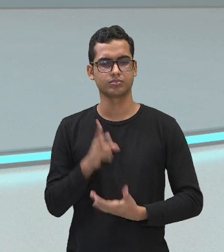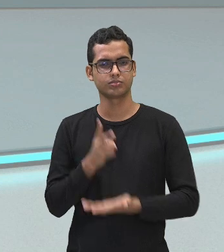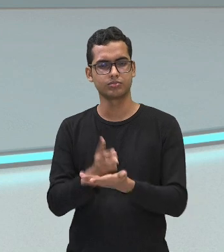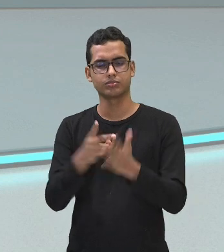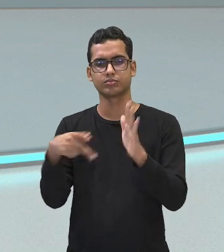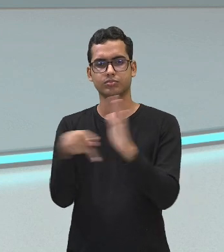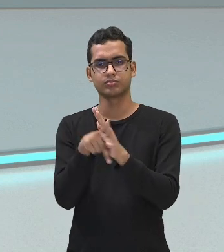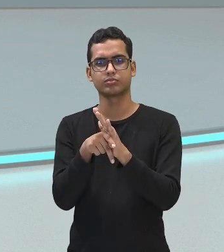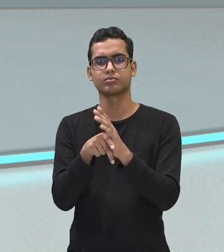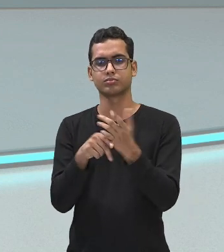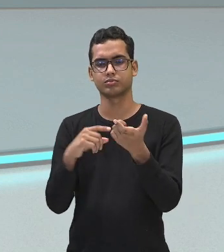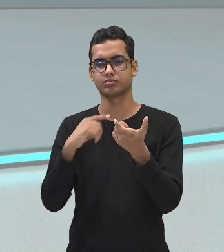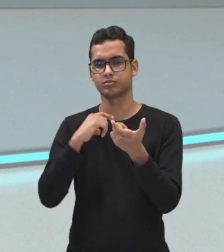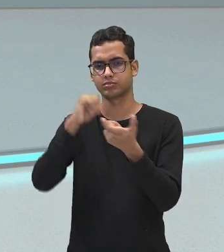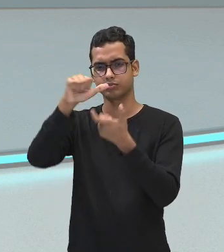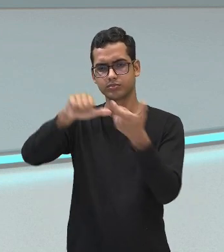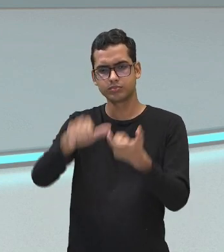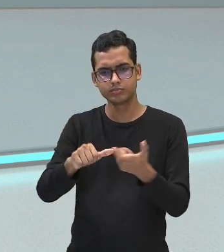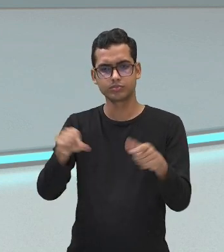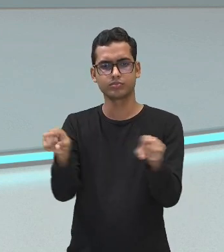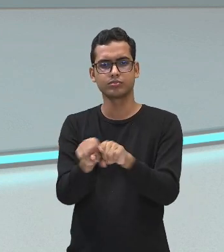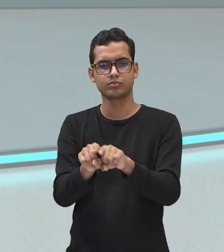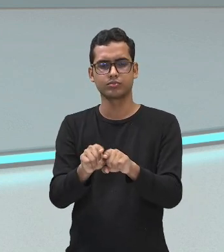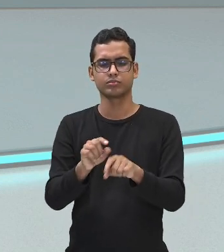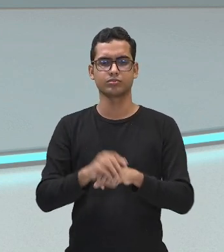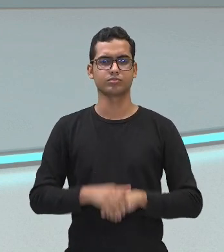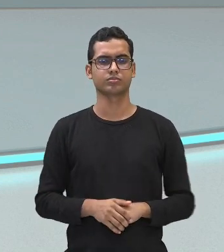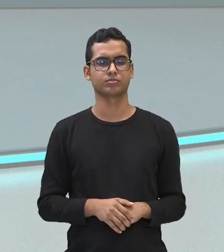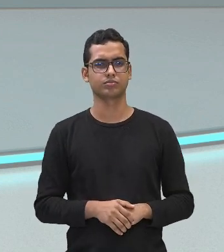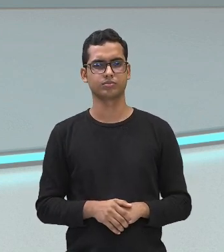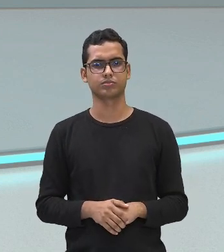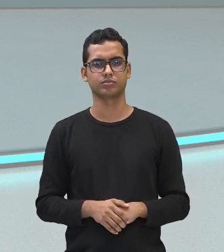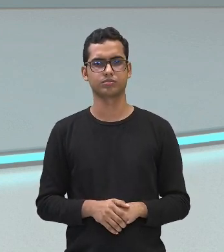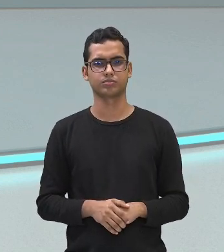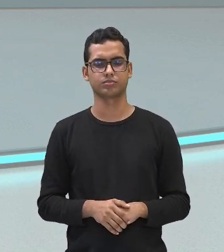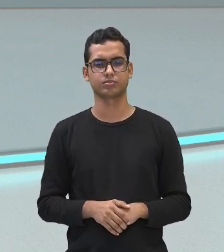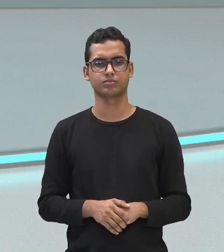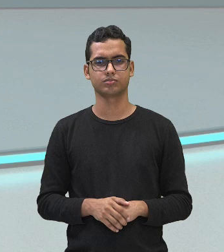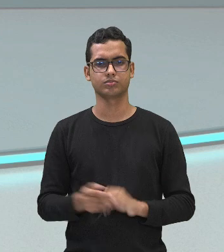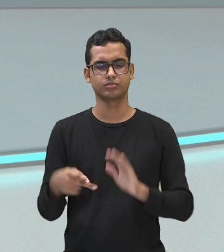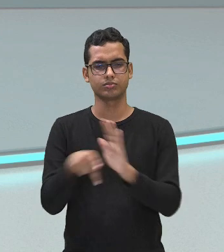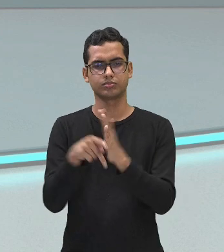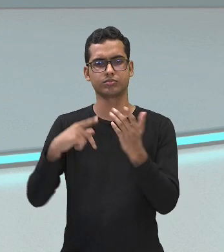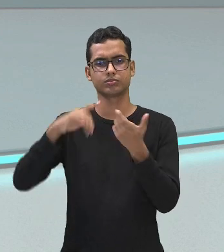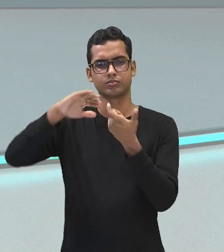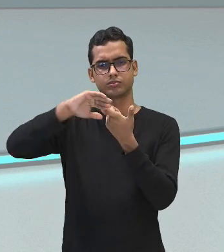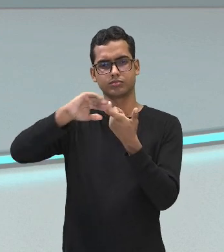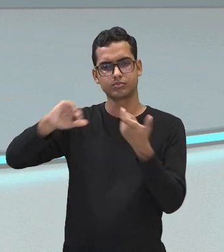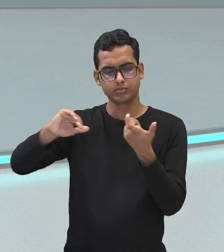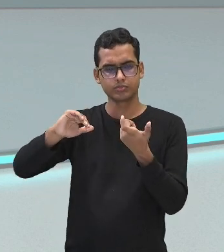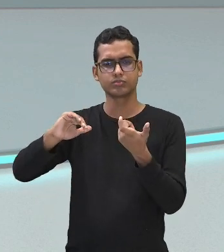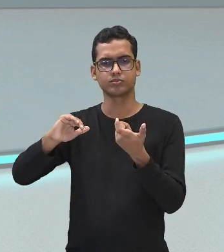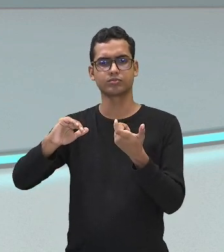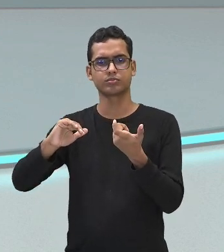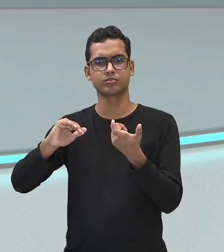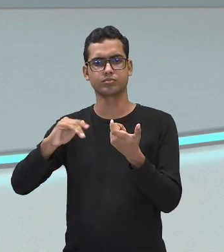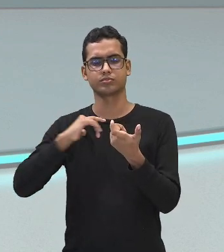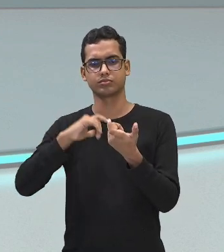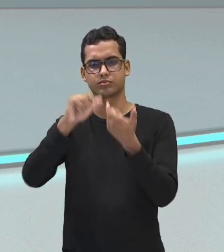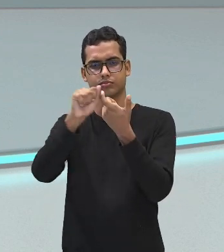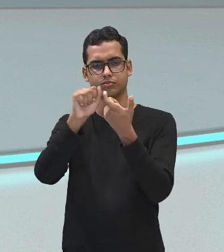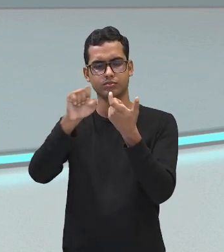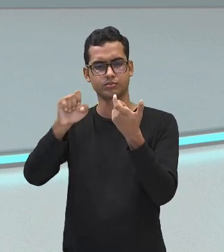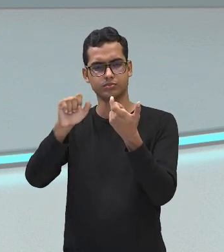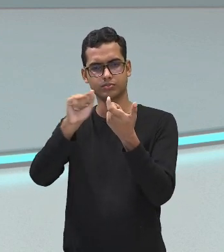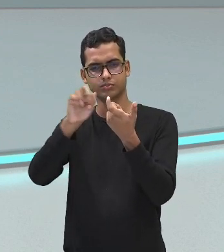feito isso, tirado toda as conjugações, a R, ER e IR, a gente